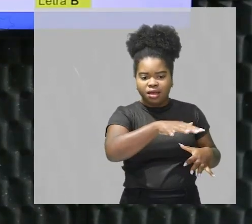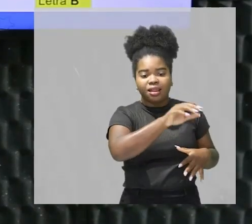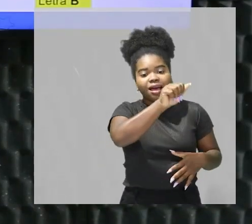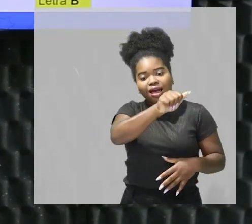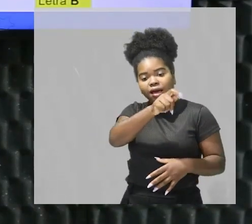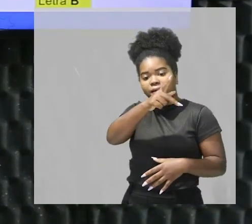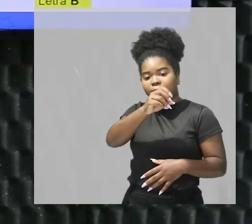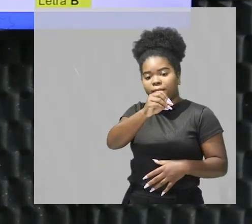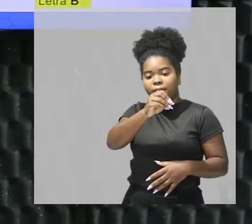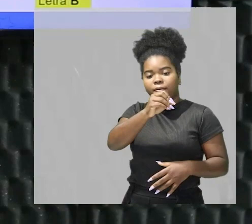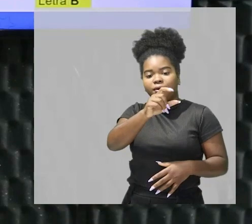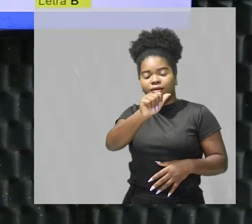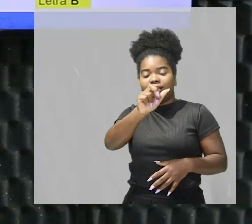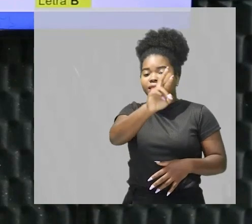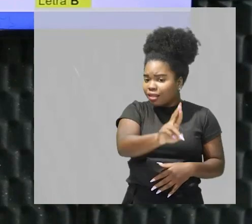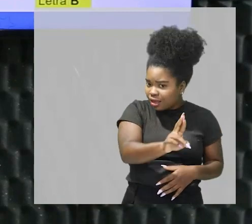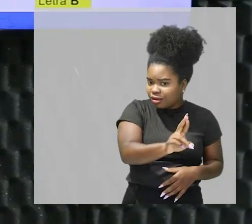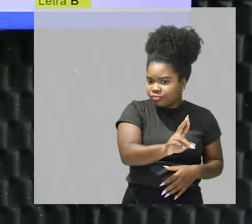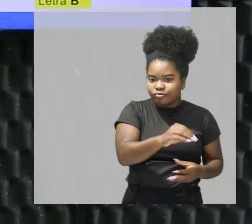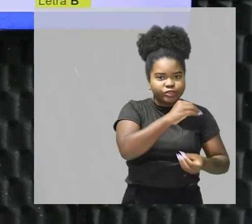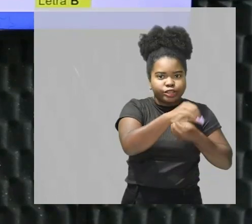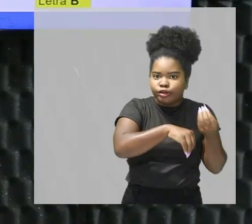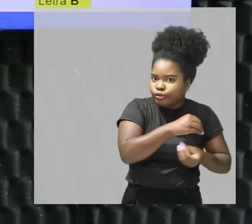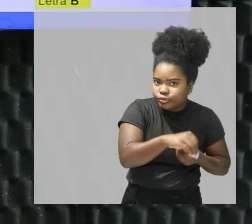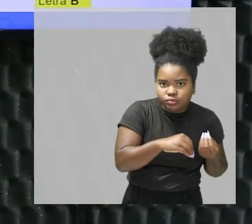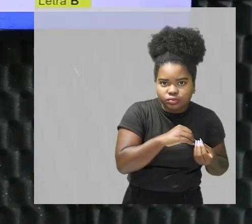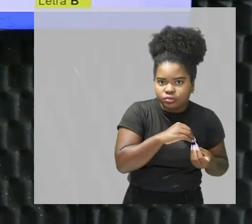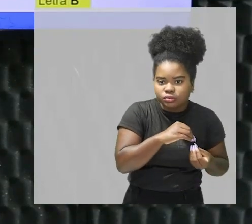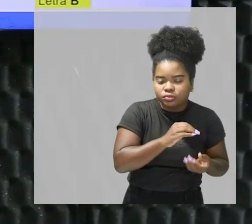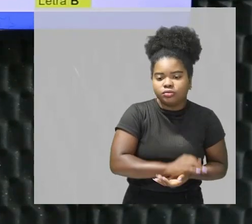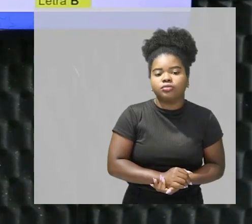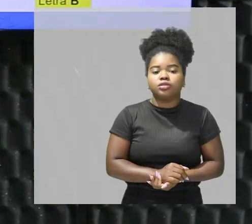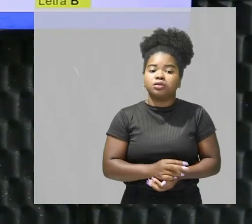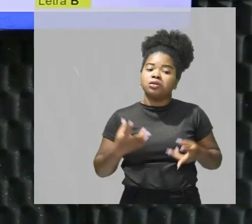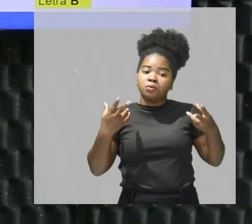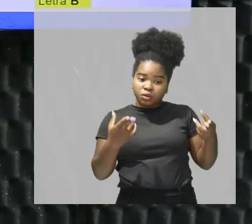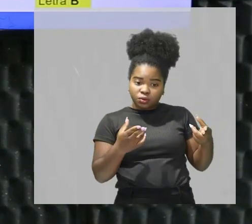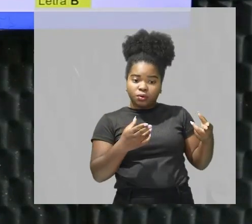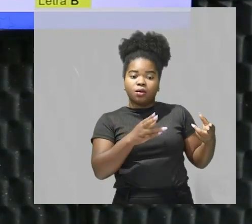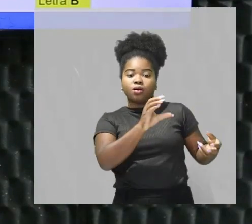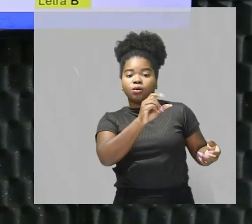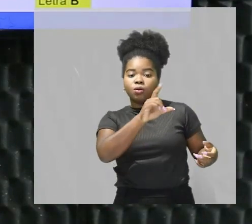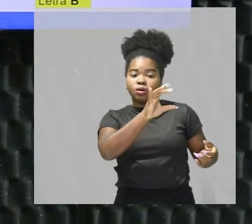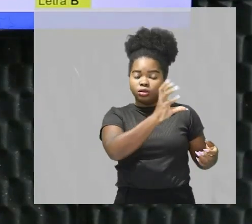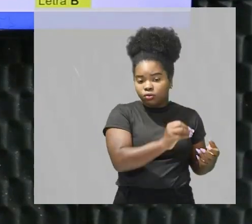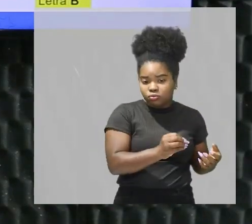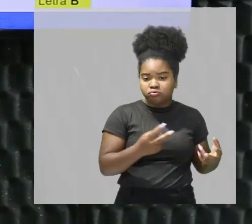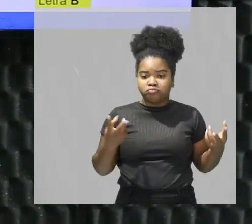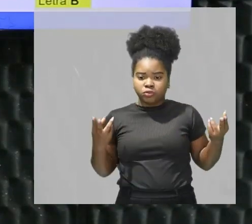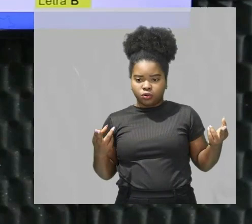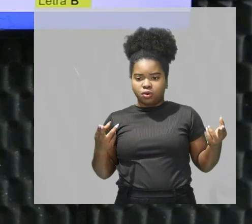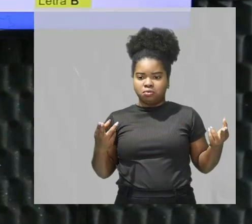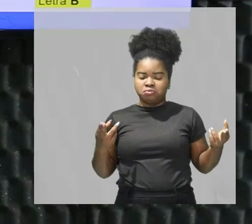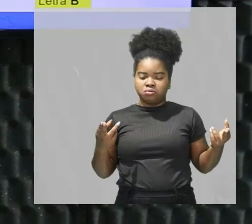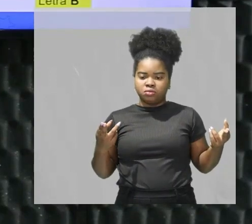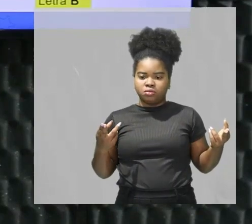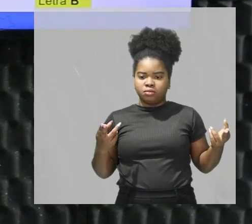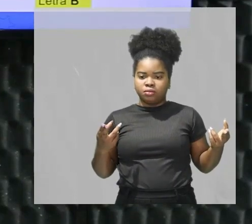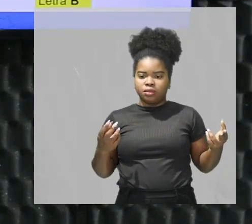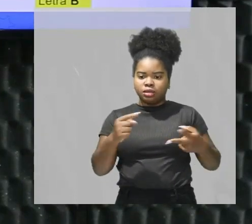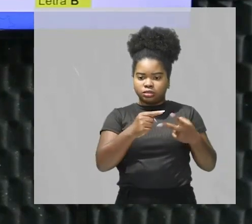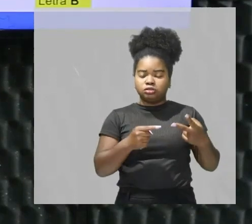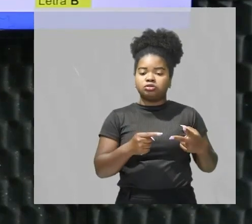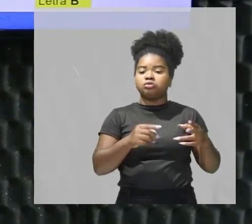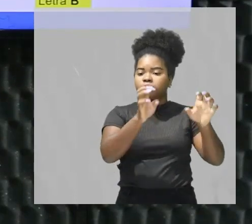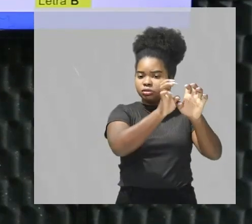Então, assim como o ácido cólico, o detergente, ele é para apresentar essa